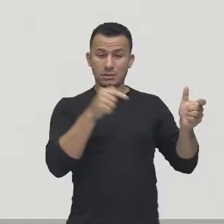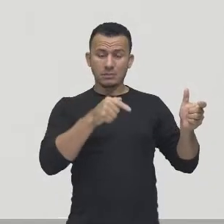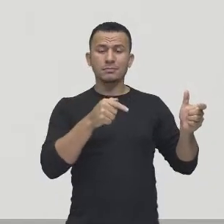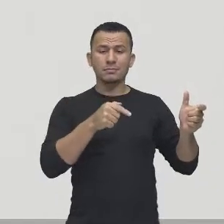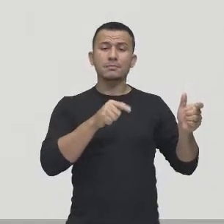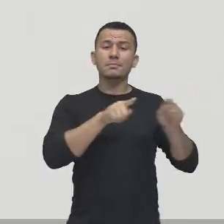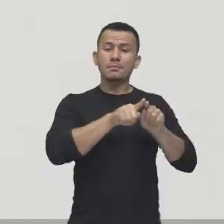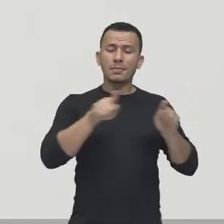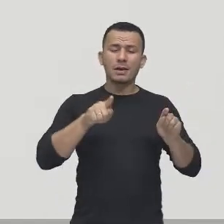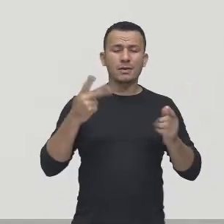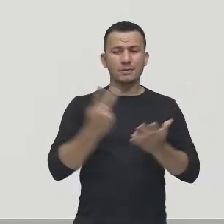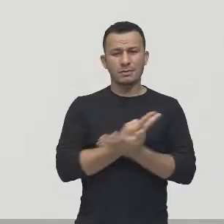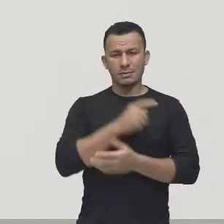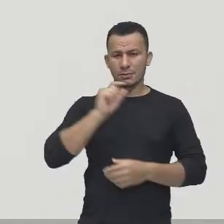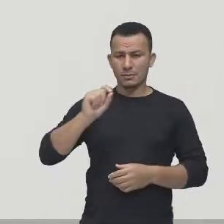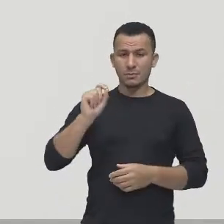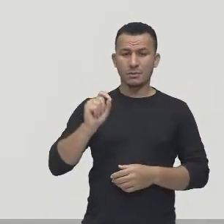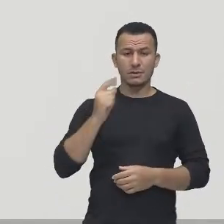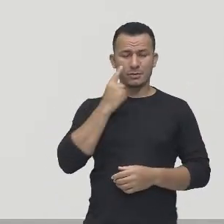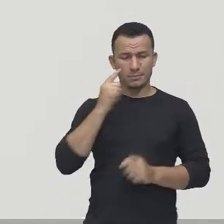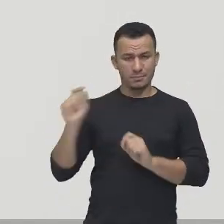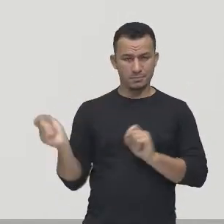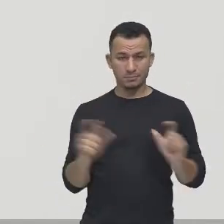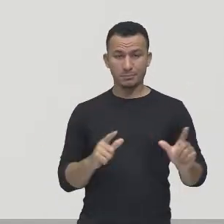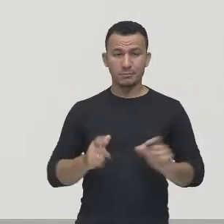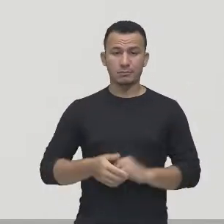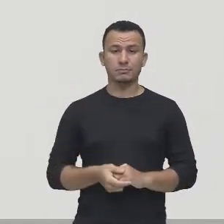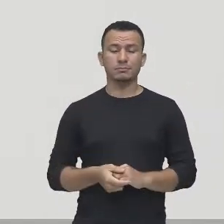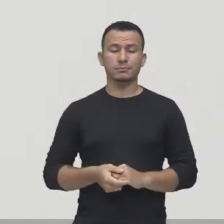Austro-Húngaro. Mas, como a gente vai ver aí na próxima tela, né?